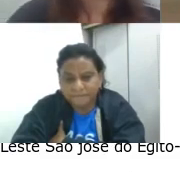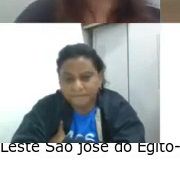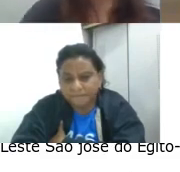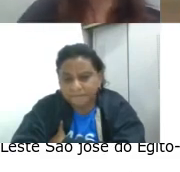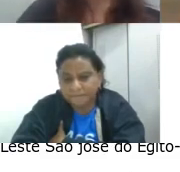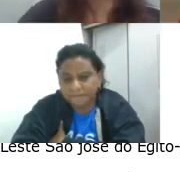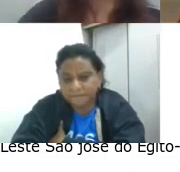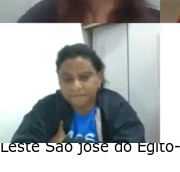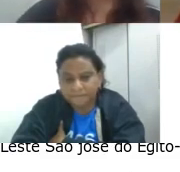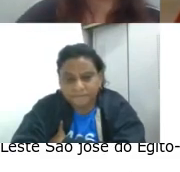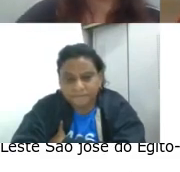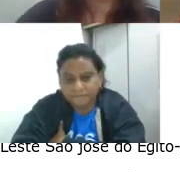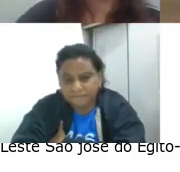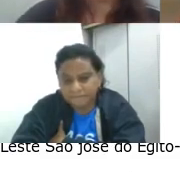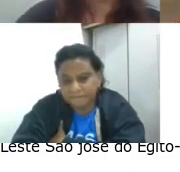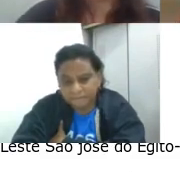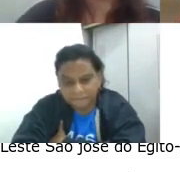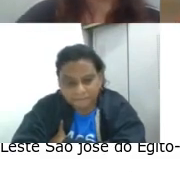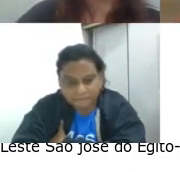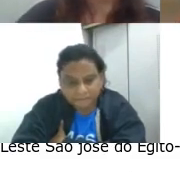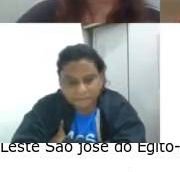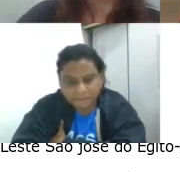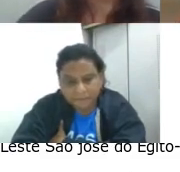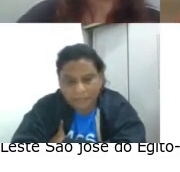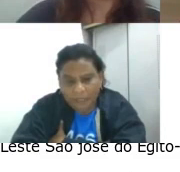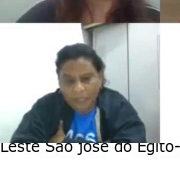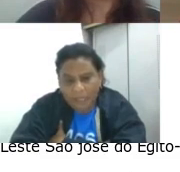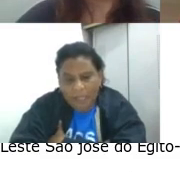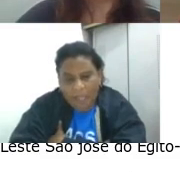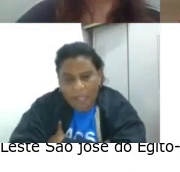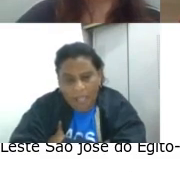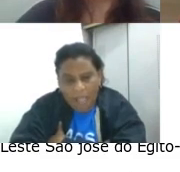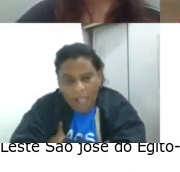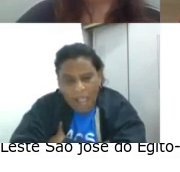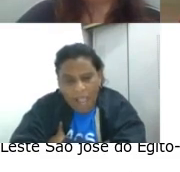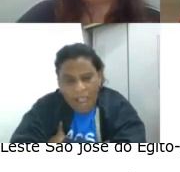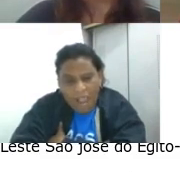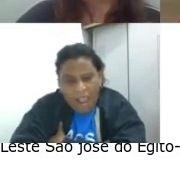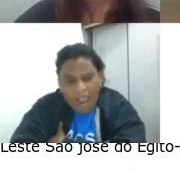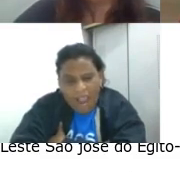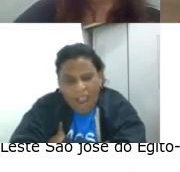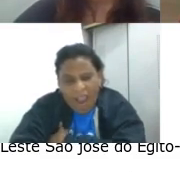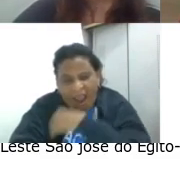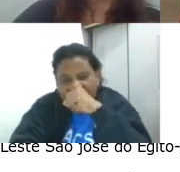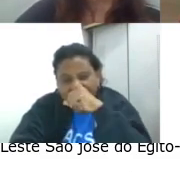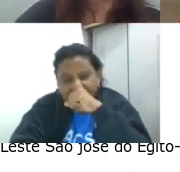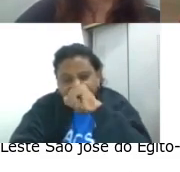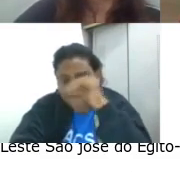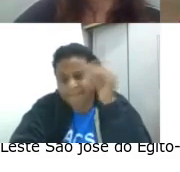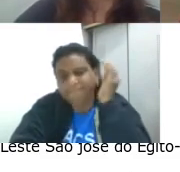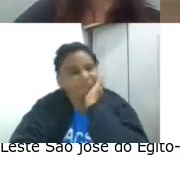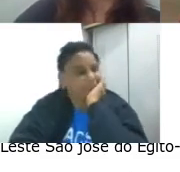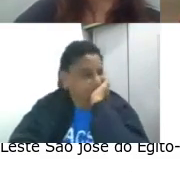partir dessas informações que a apresentou sobre o programa métodos de diagnóstico estratégias de busca ativa de caso a gente